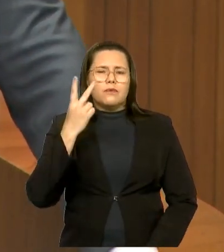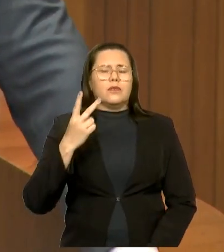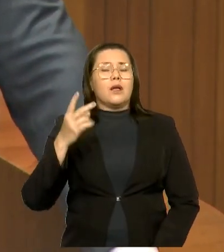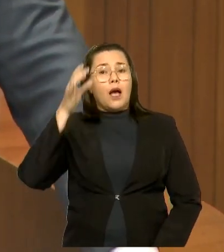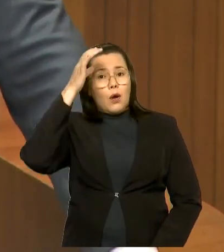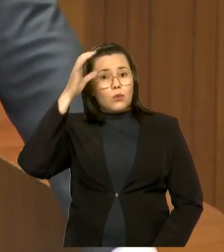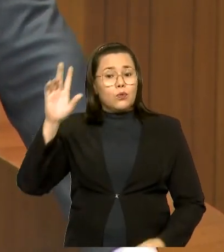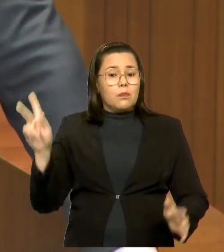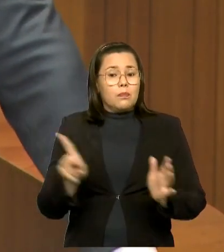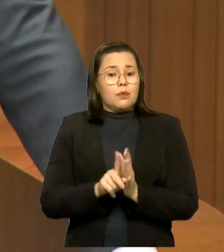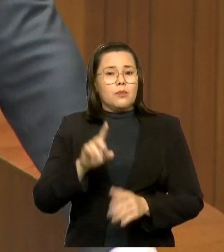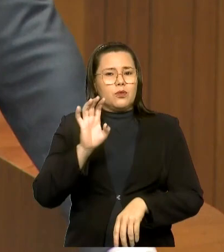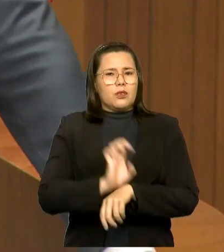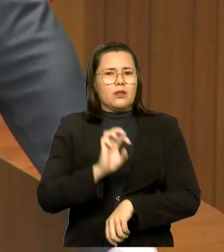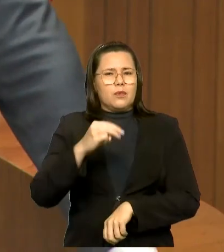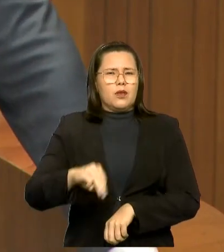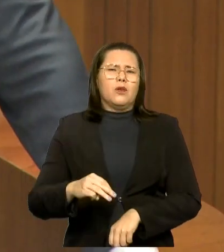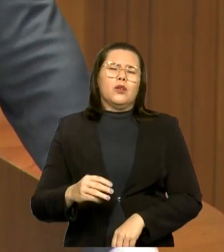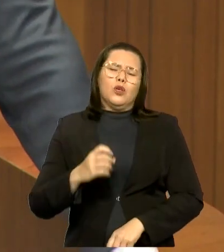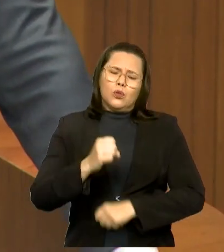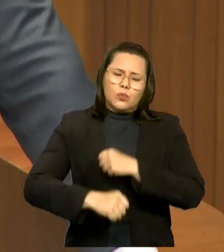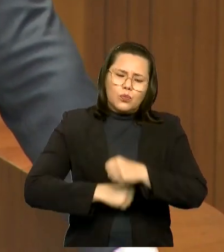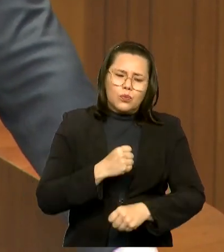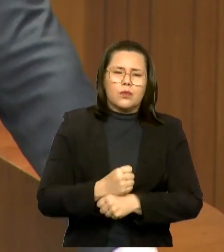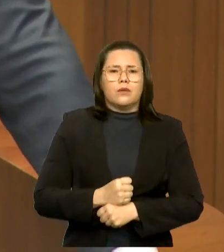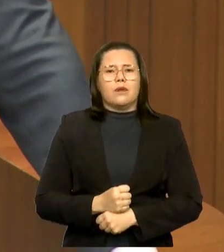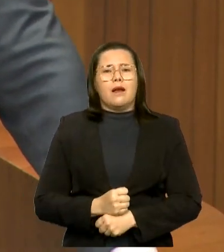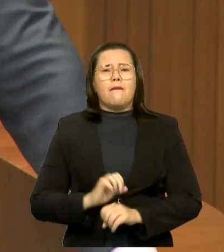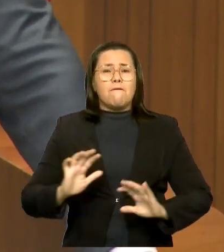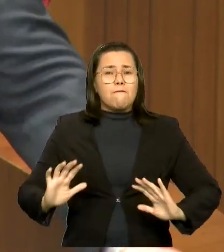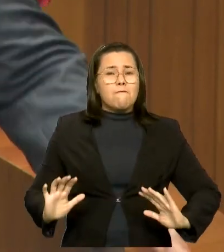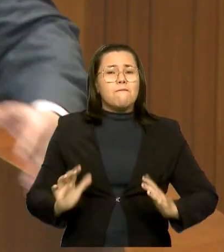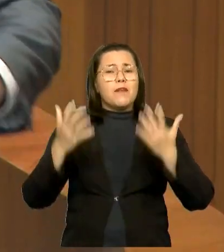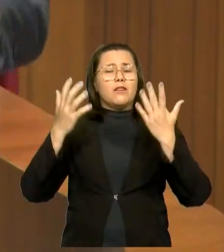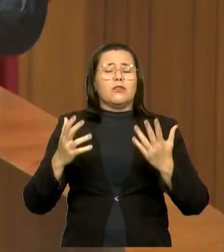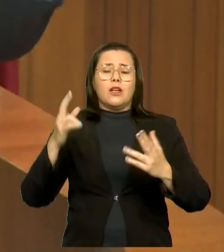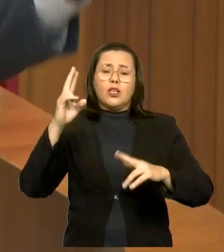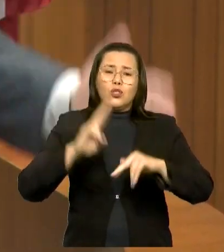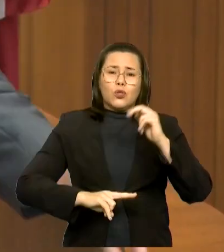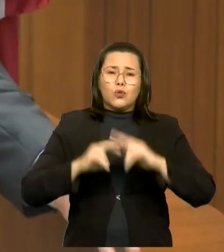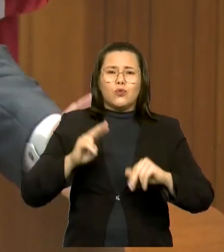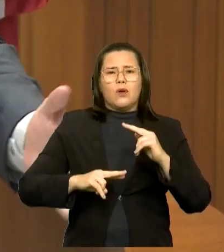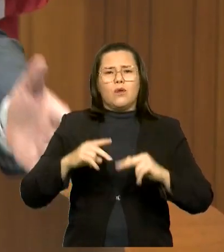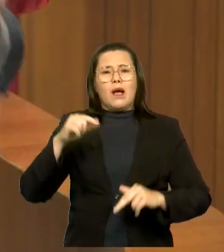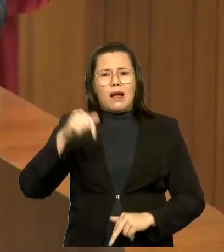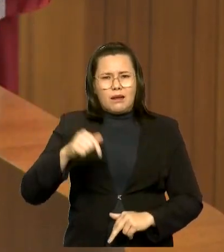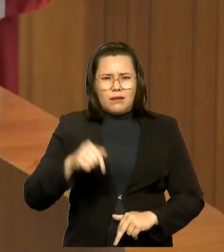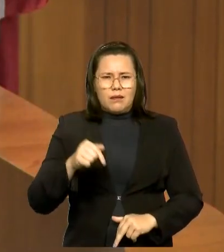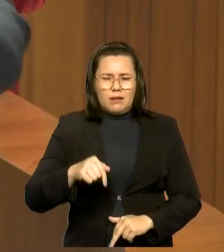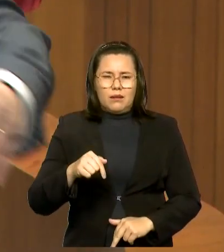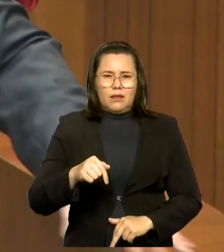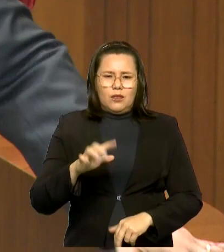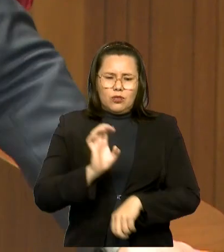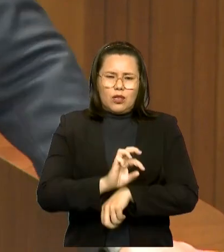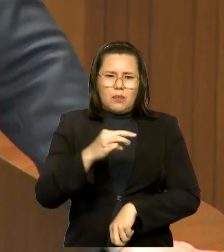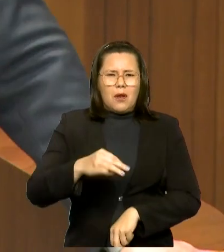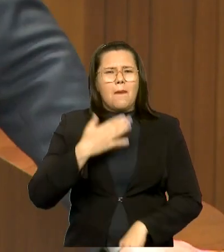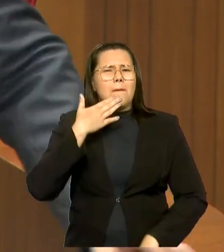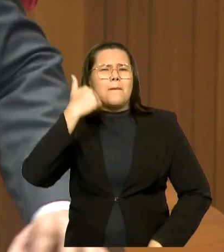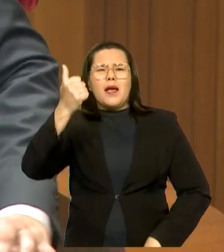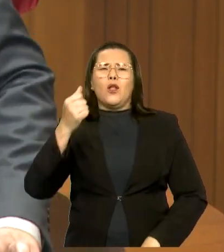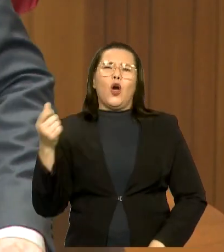lembrar que nós temos ano a ano o melhor São João da nossa história. Basta dizer que isso aconteceu no governo Flávio Dino e agora vem